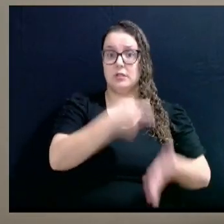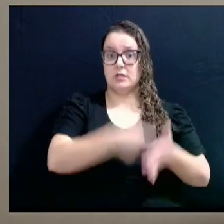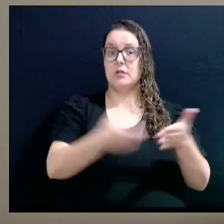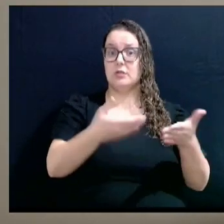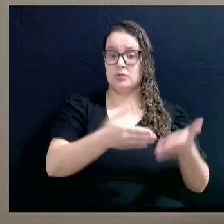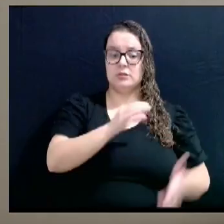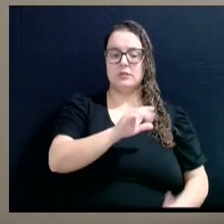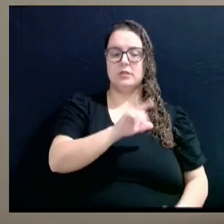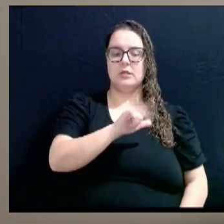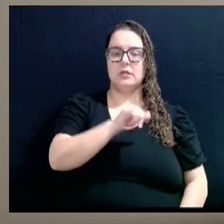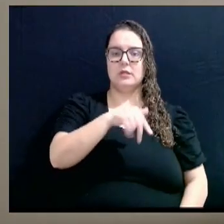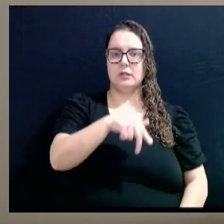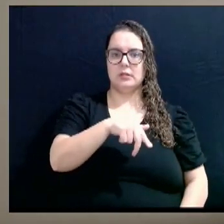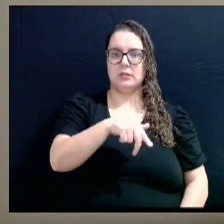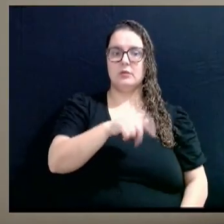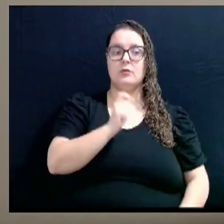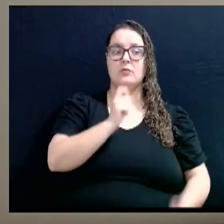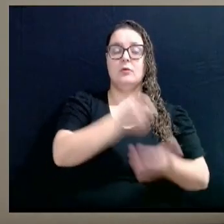vai pagar